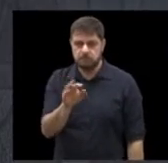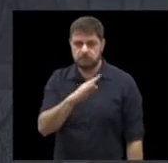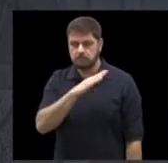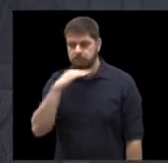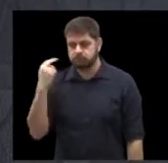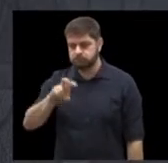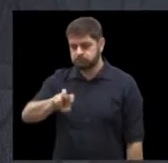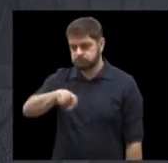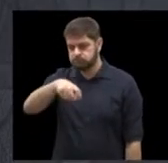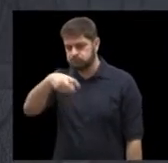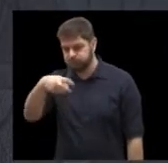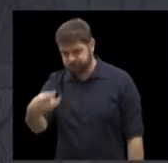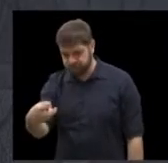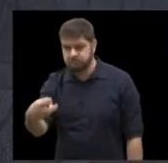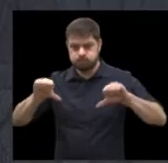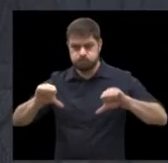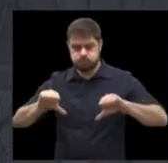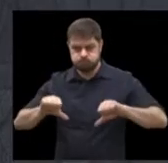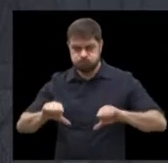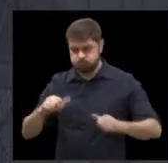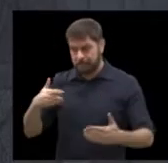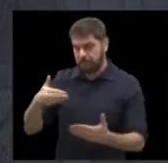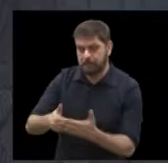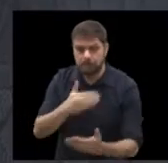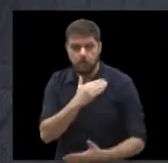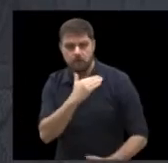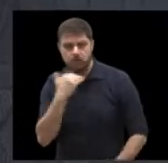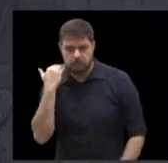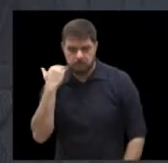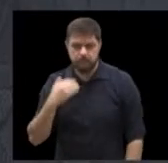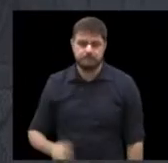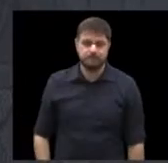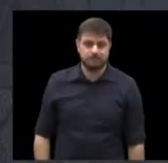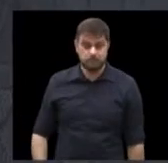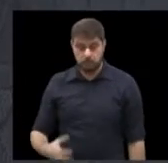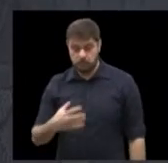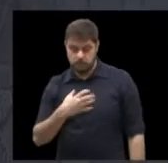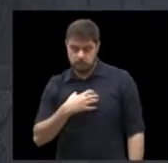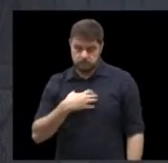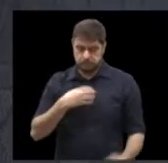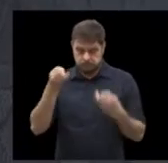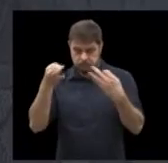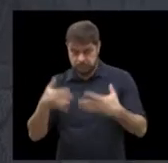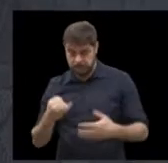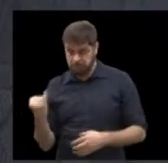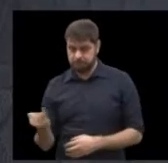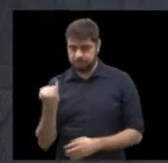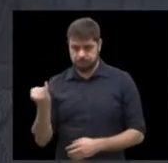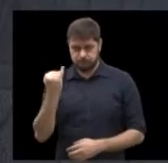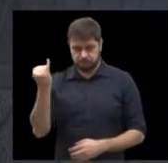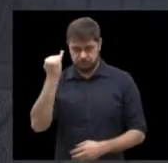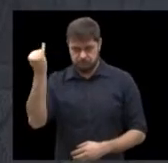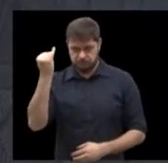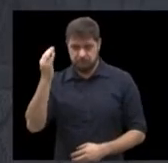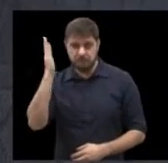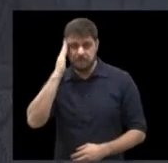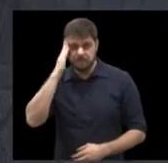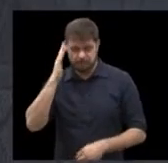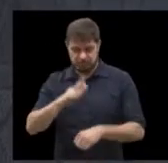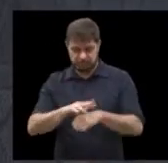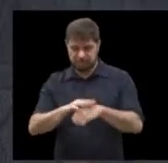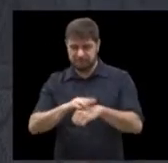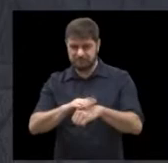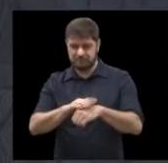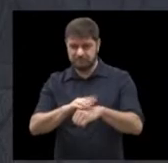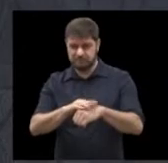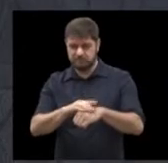pode cursar de uma maneira grave e vir a óbito. Agora, de qualquer maneira, é importante, essa doença, ela tem, vamos